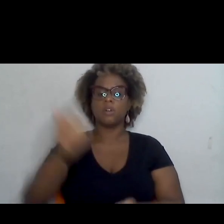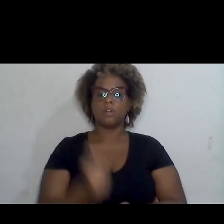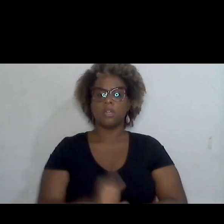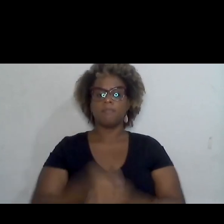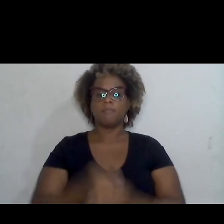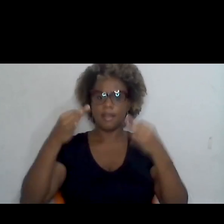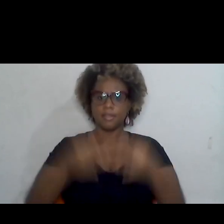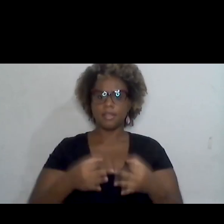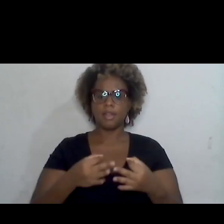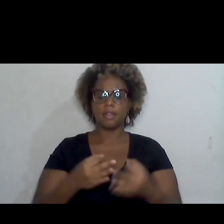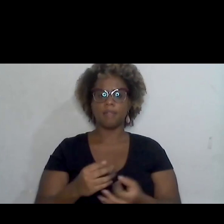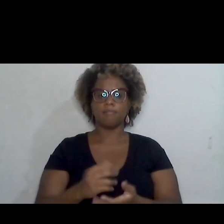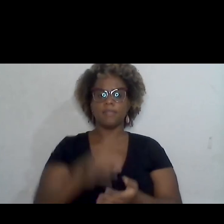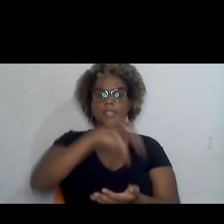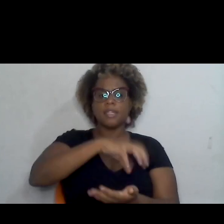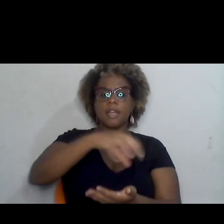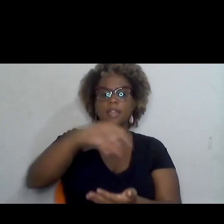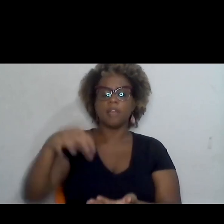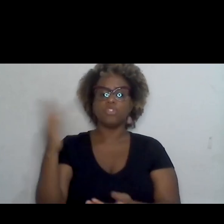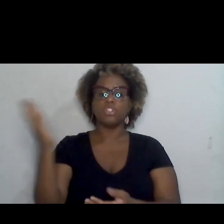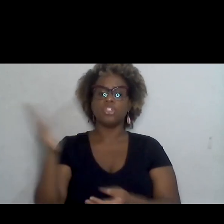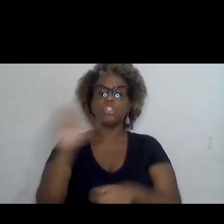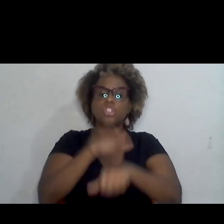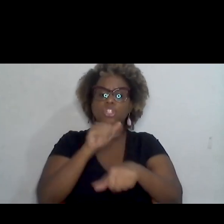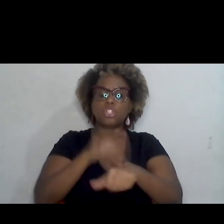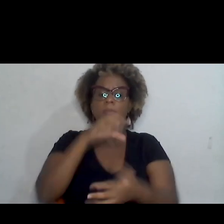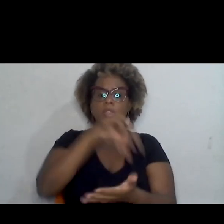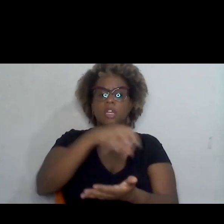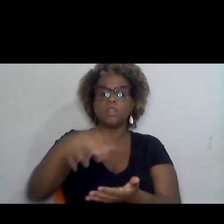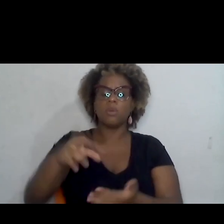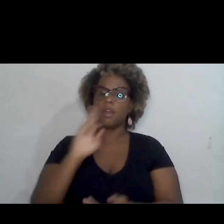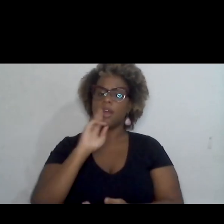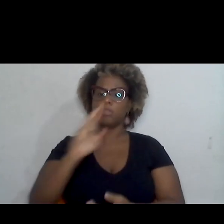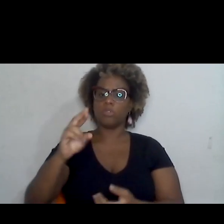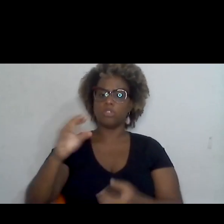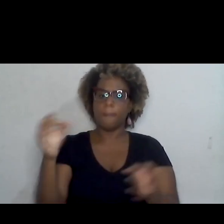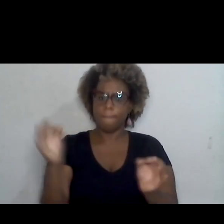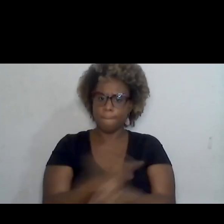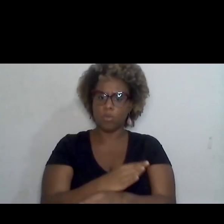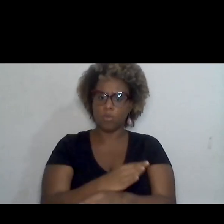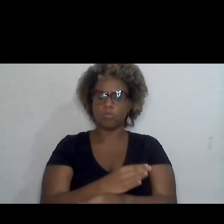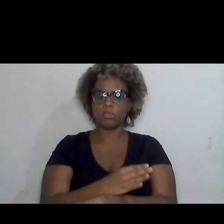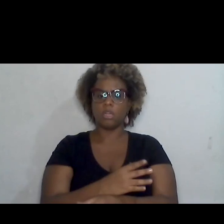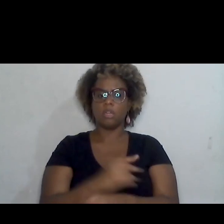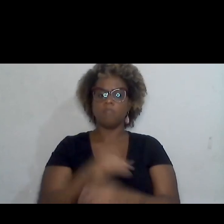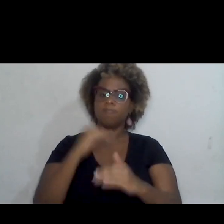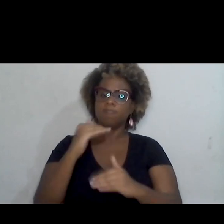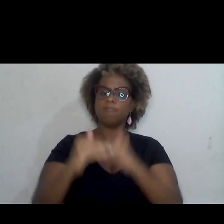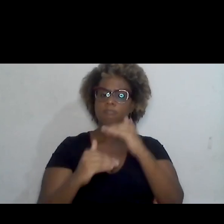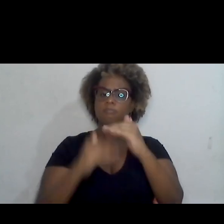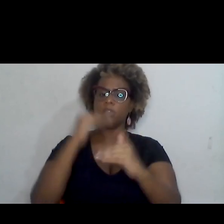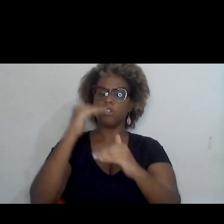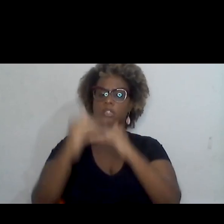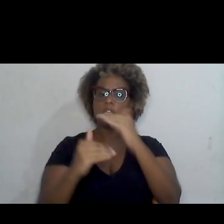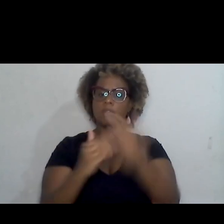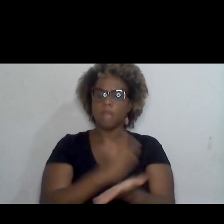quando a gente chama os setores para conversar, não é para chegar com resposta pronta, é para construir juntos. É para dizer que a partir de hoje está inaugurado um